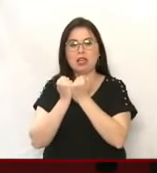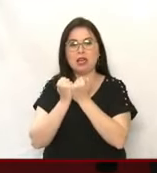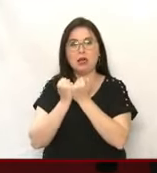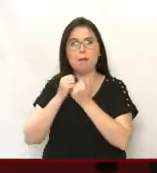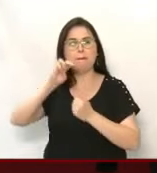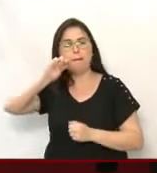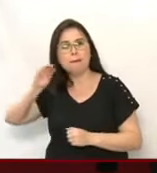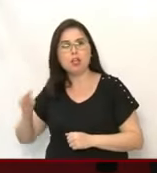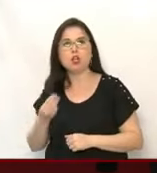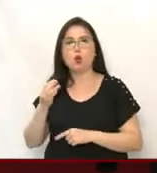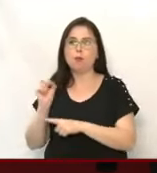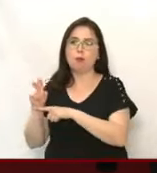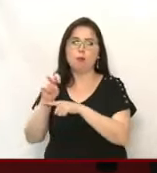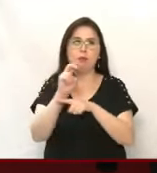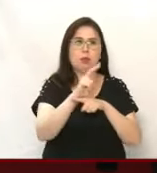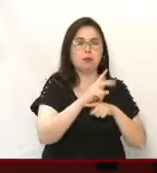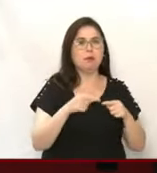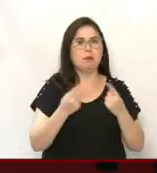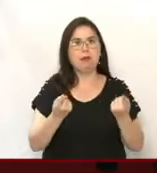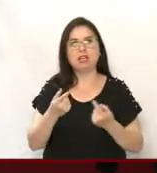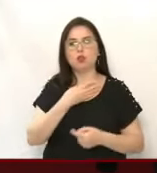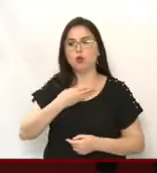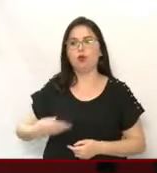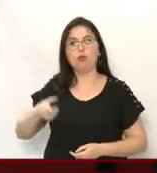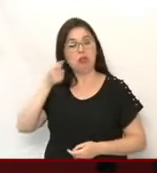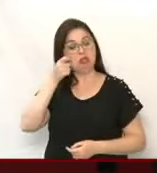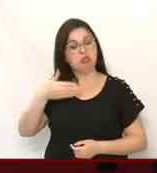fez aumentar as taxas de desemprego nesse país.